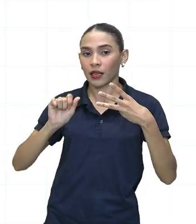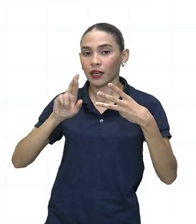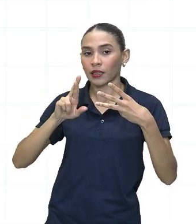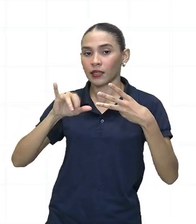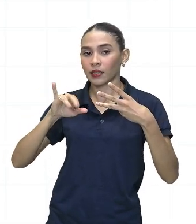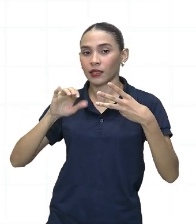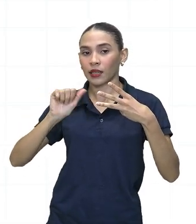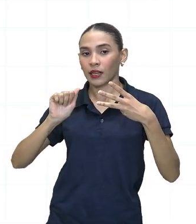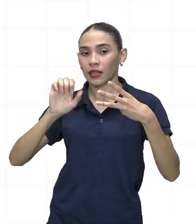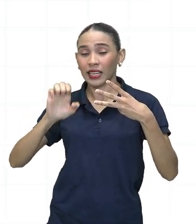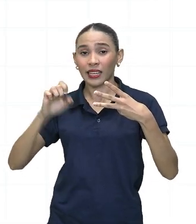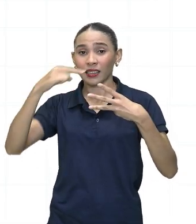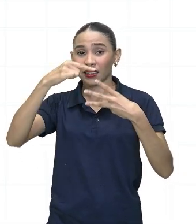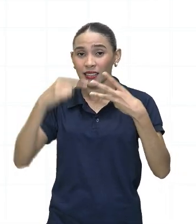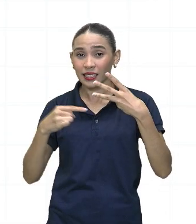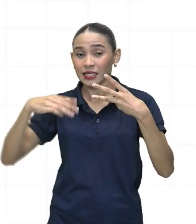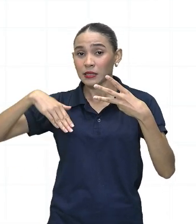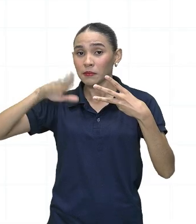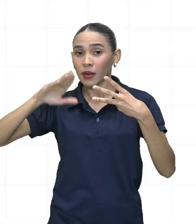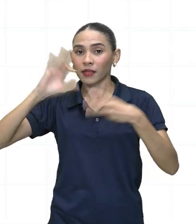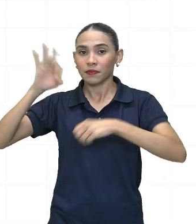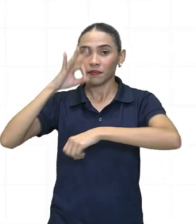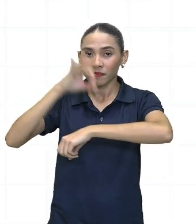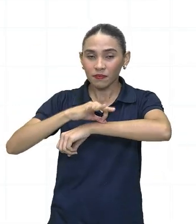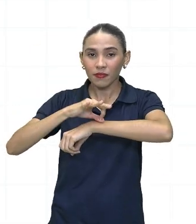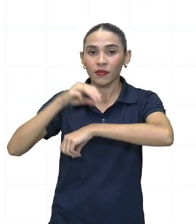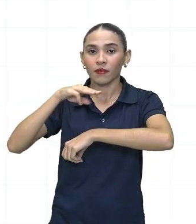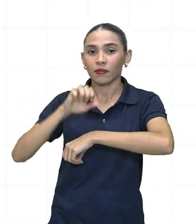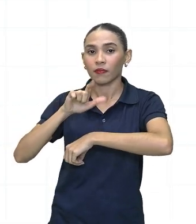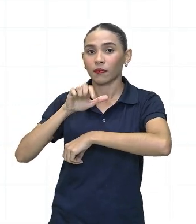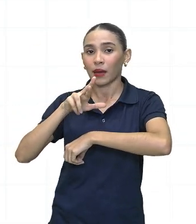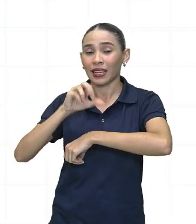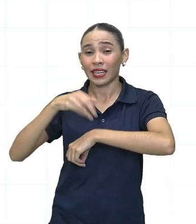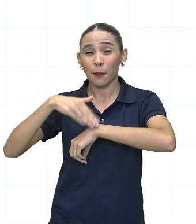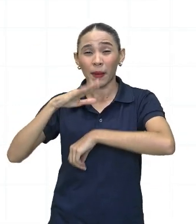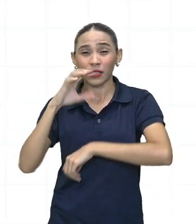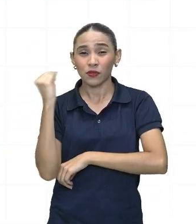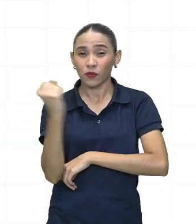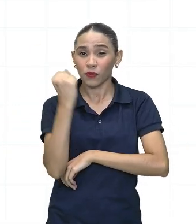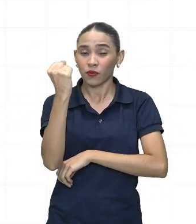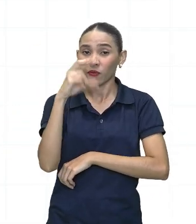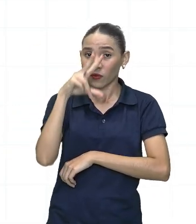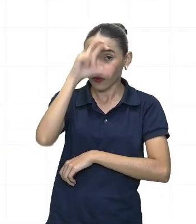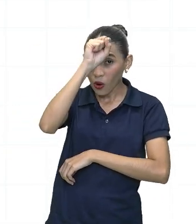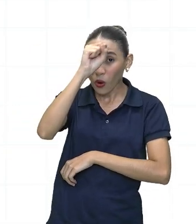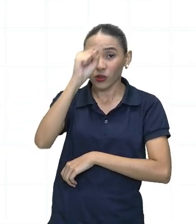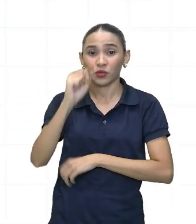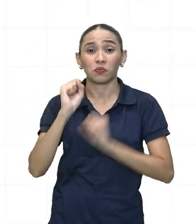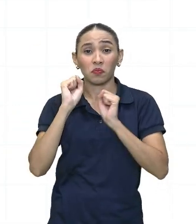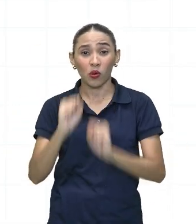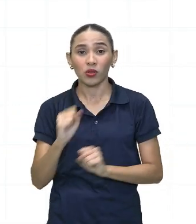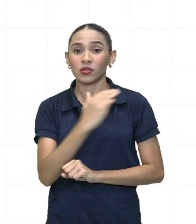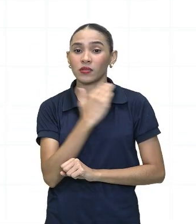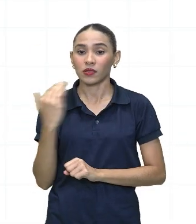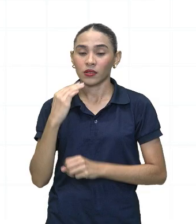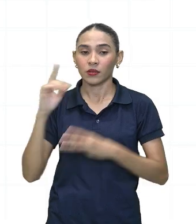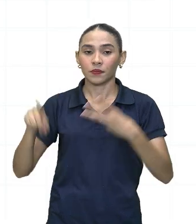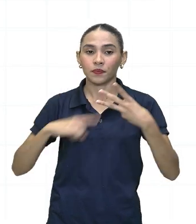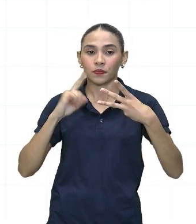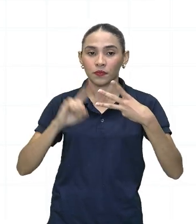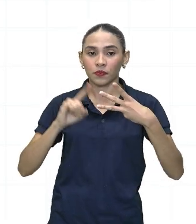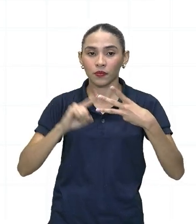3, o que causa a malária mais grave, né, que pode levar a óbito, é o